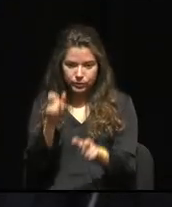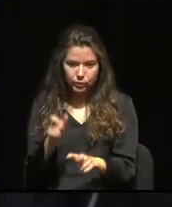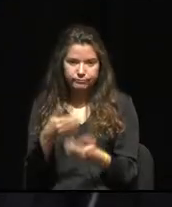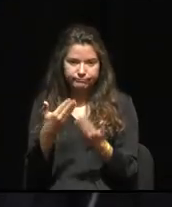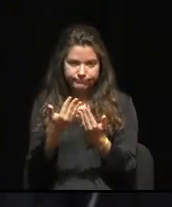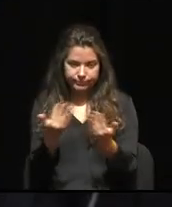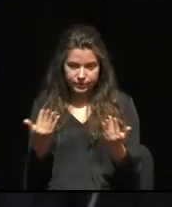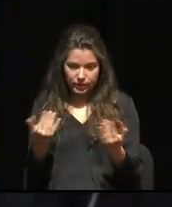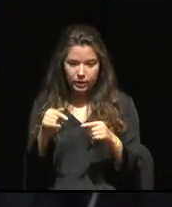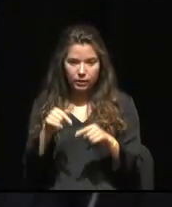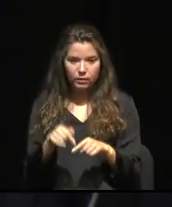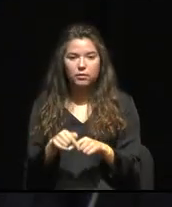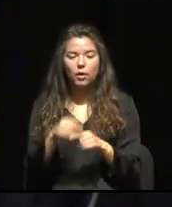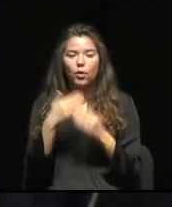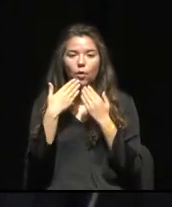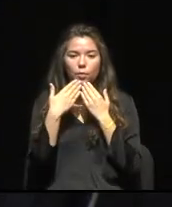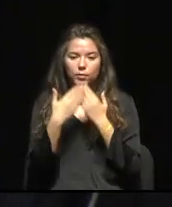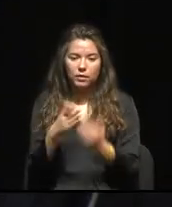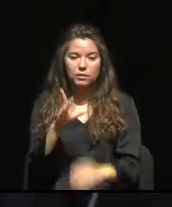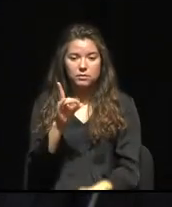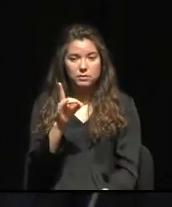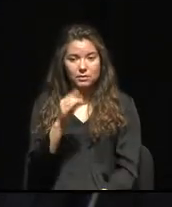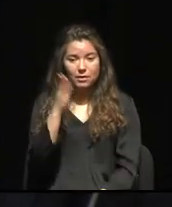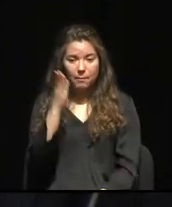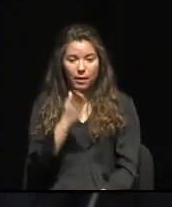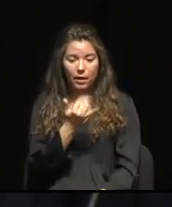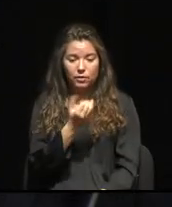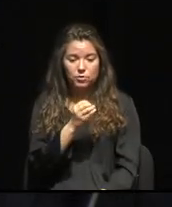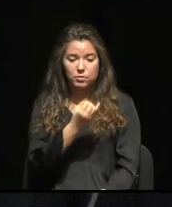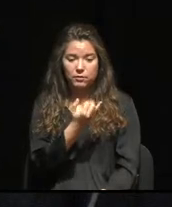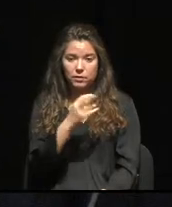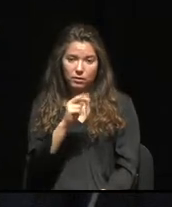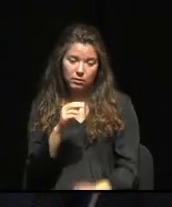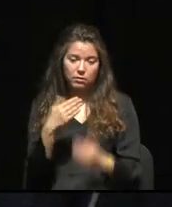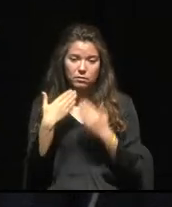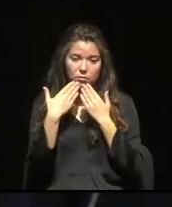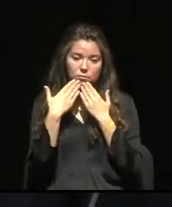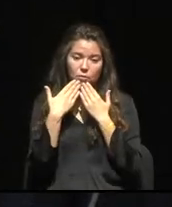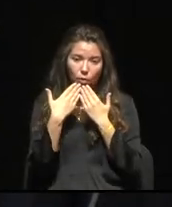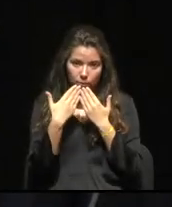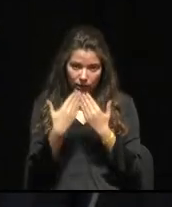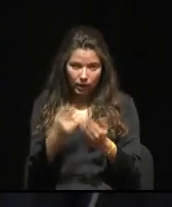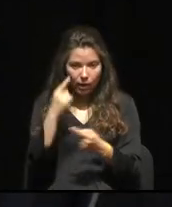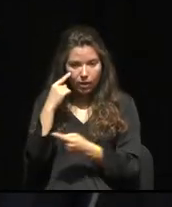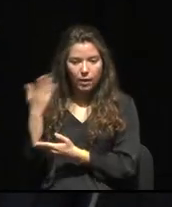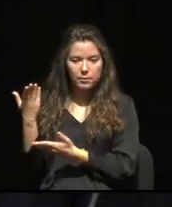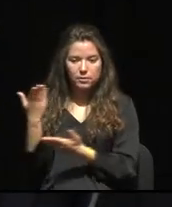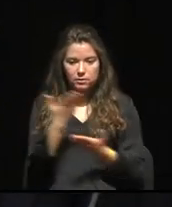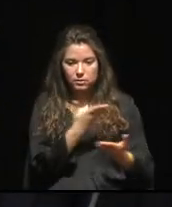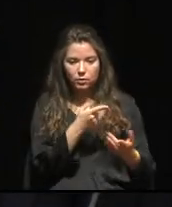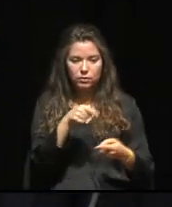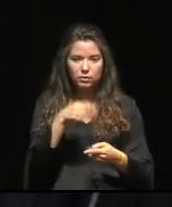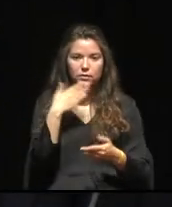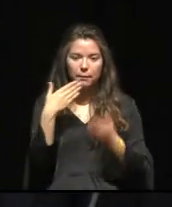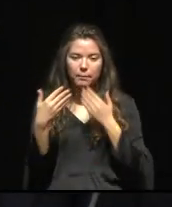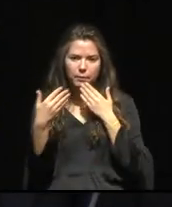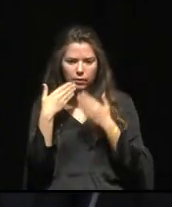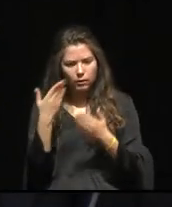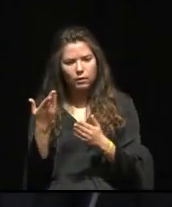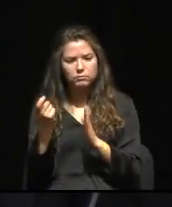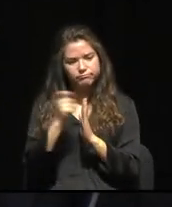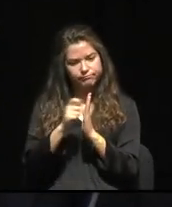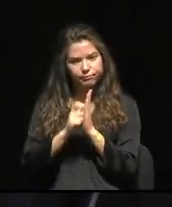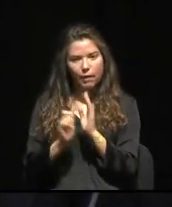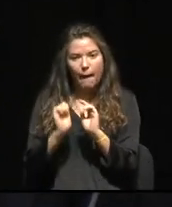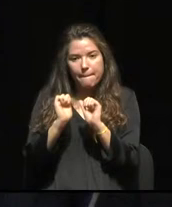relator da petição 16/23 quero começar por agradecer a apresentação desta petição muito bem